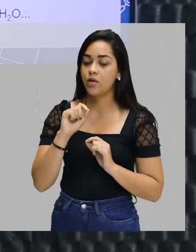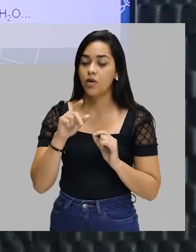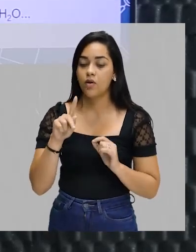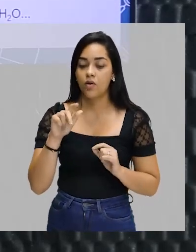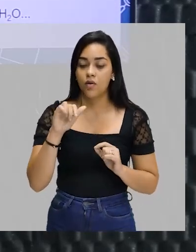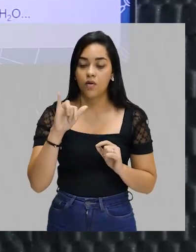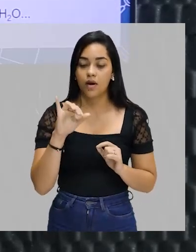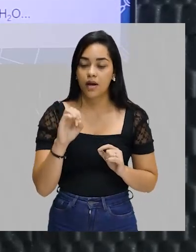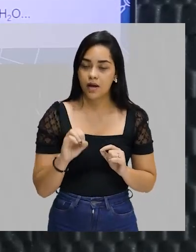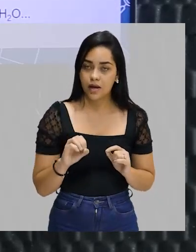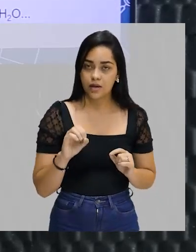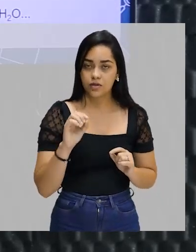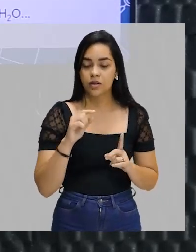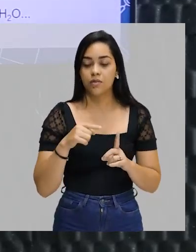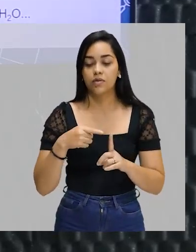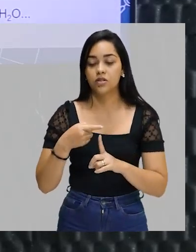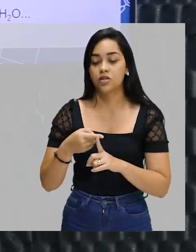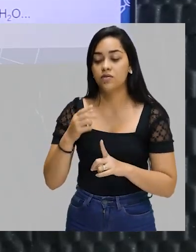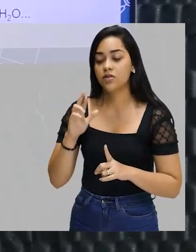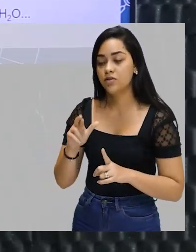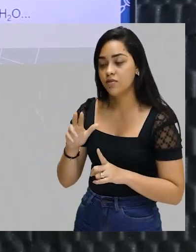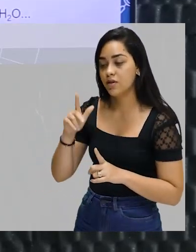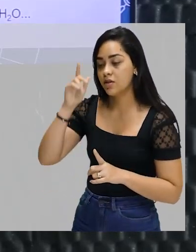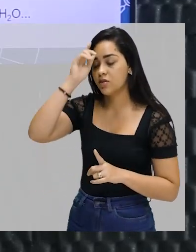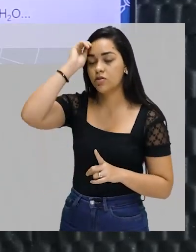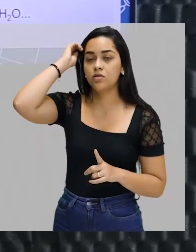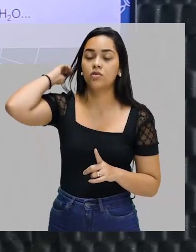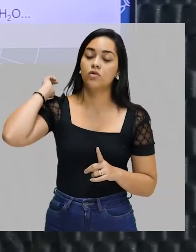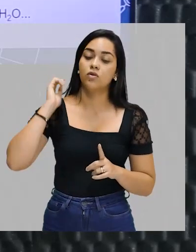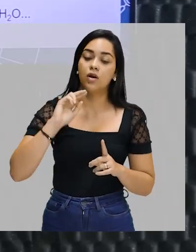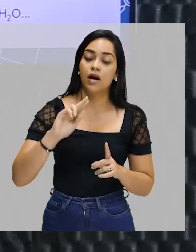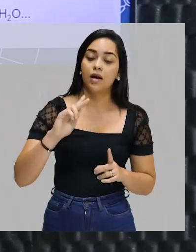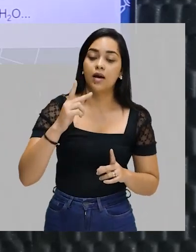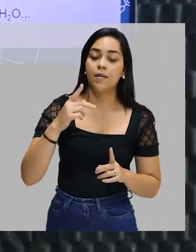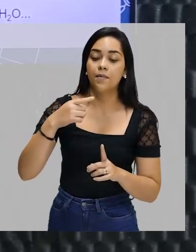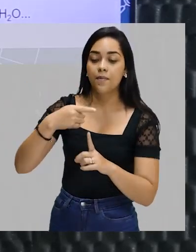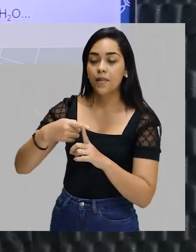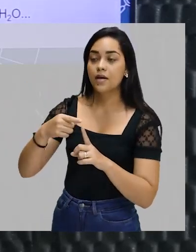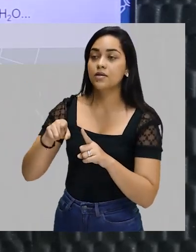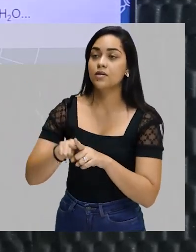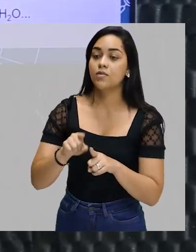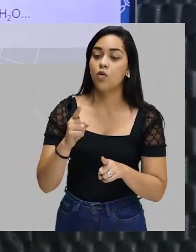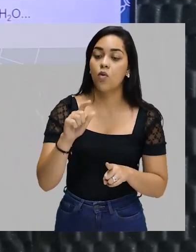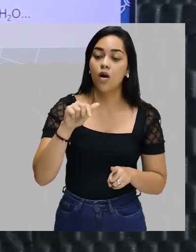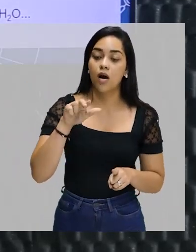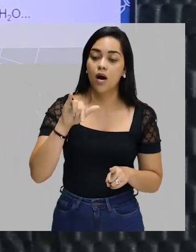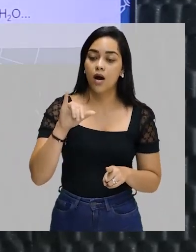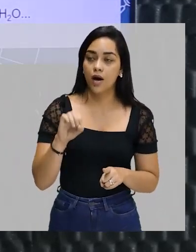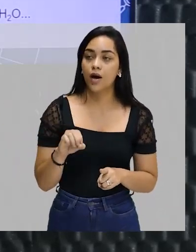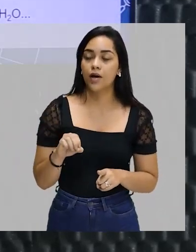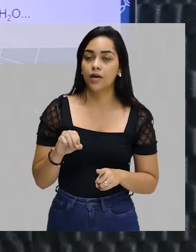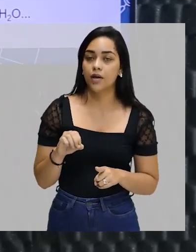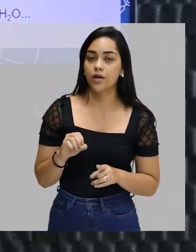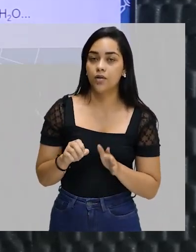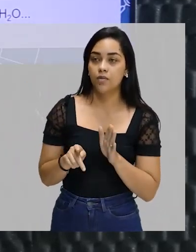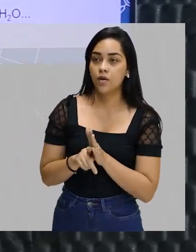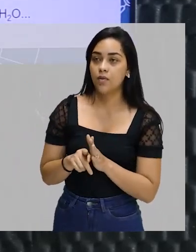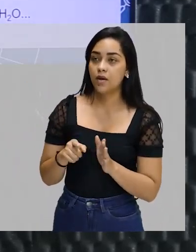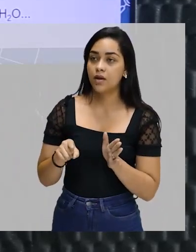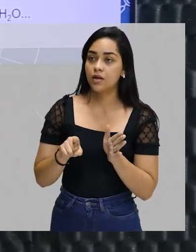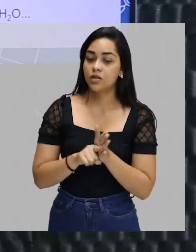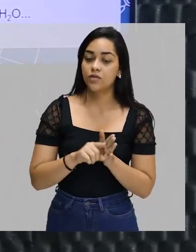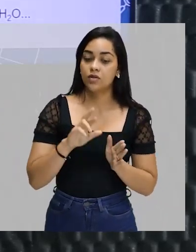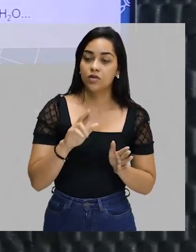cátion, partícula positiva diferente do H+, e pelo menos um ânion, a partícula